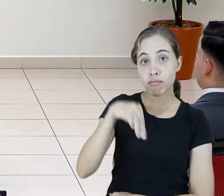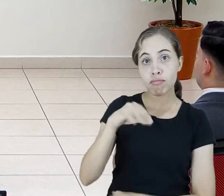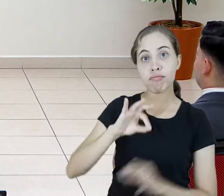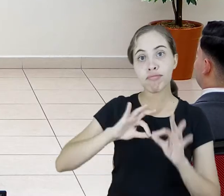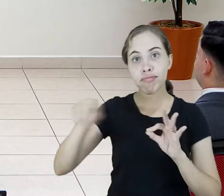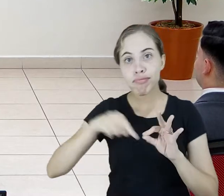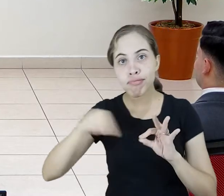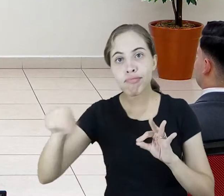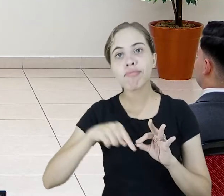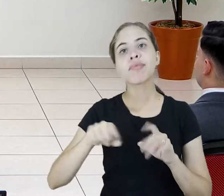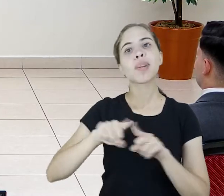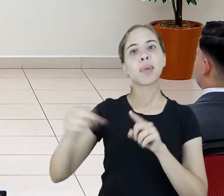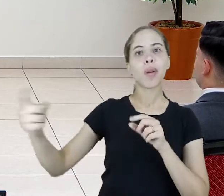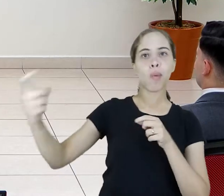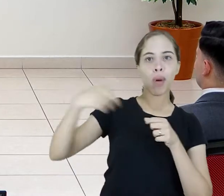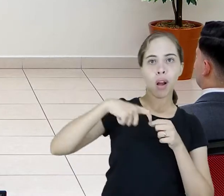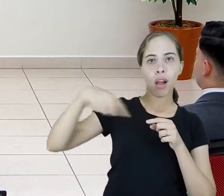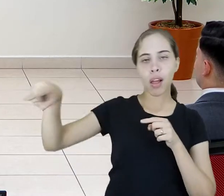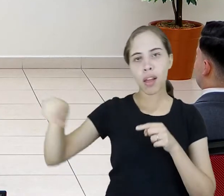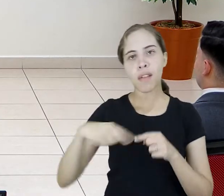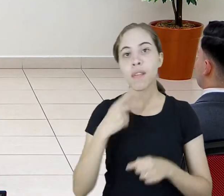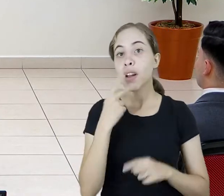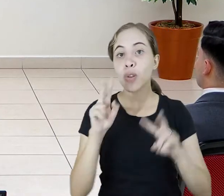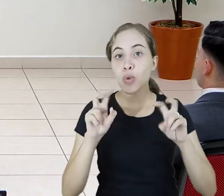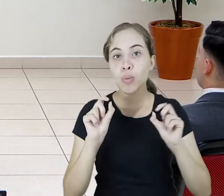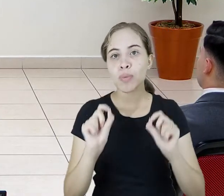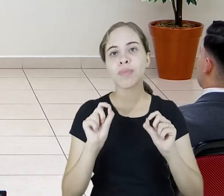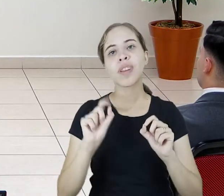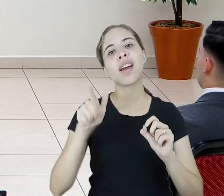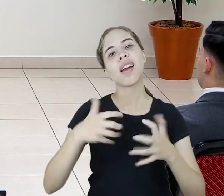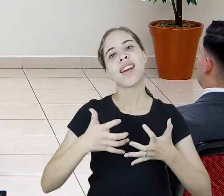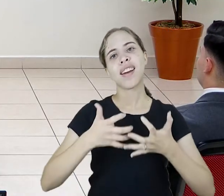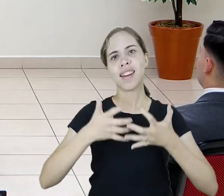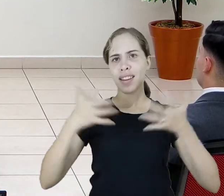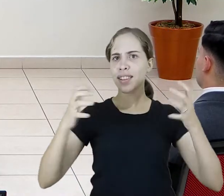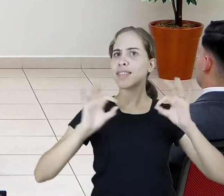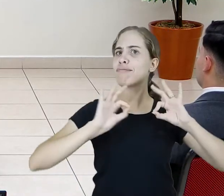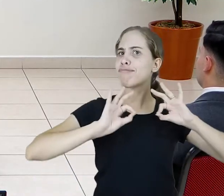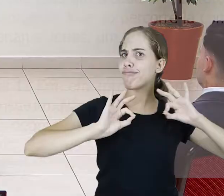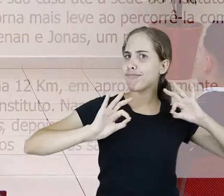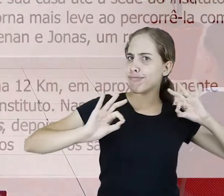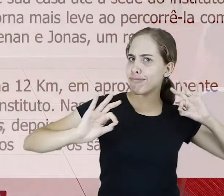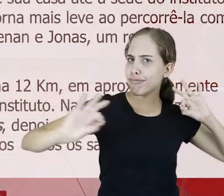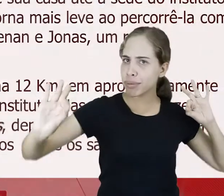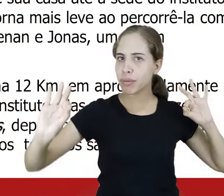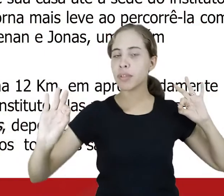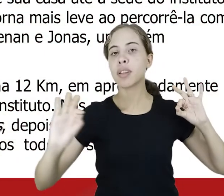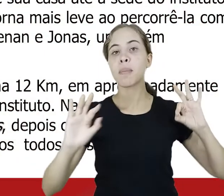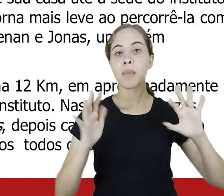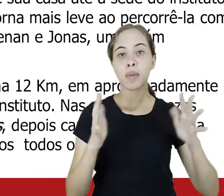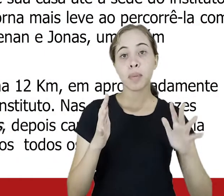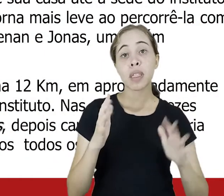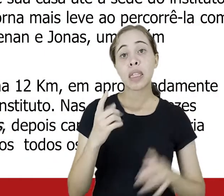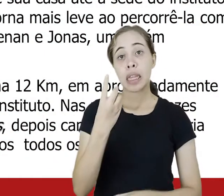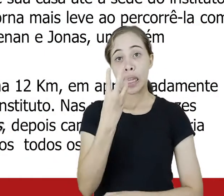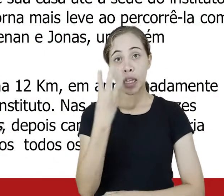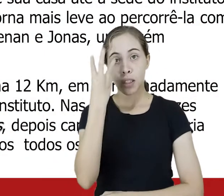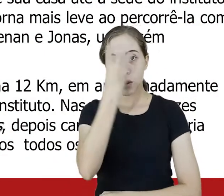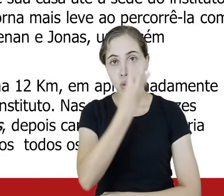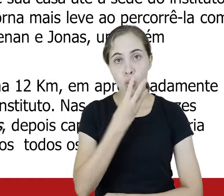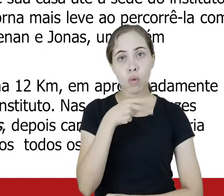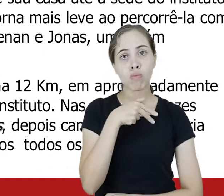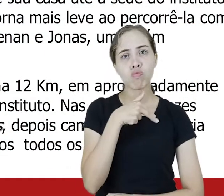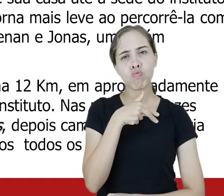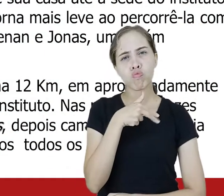obviamente 14 de volta. Estamos falando de uma grande distância. O Kaique leva em torno de 3 horas